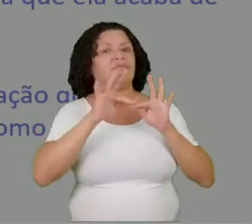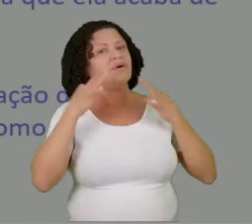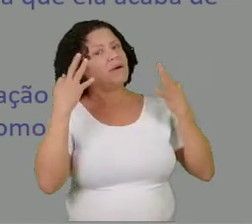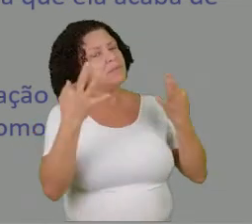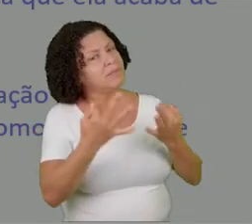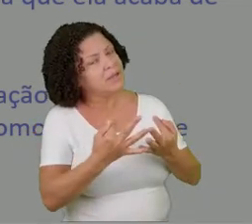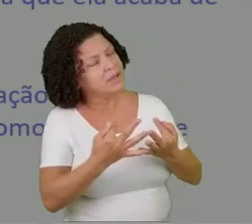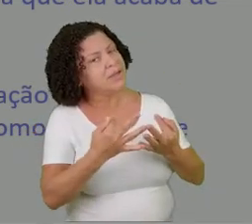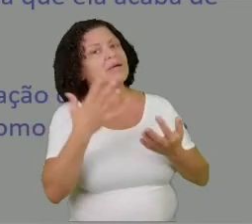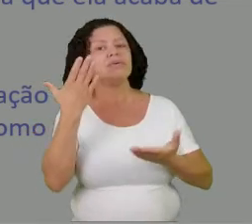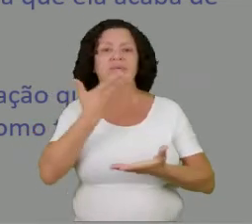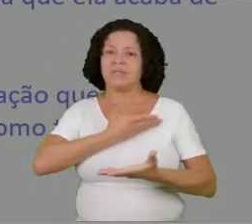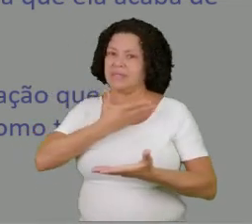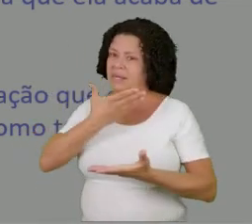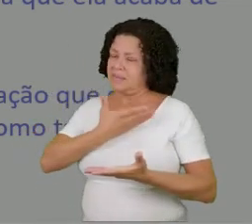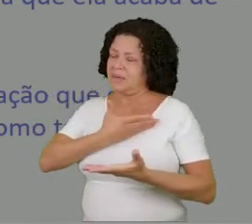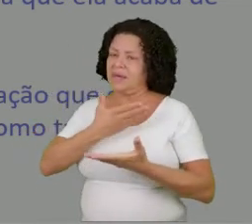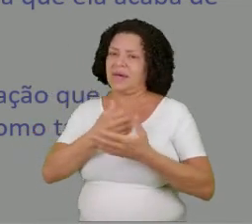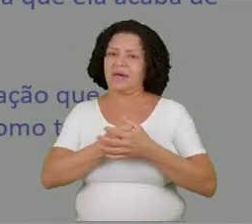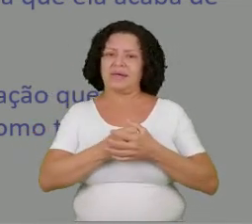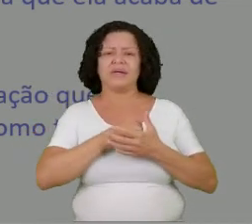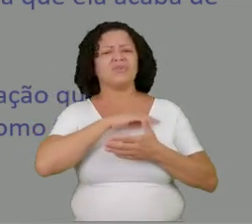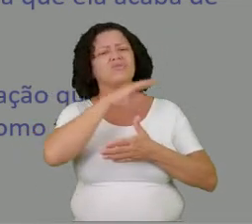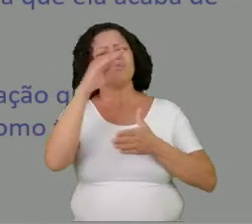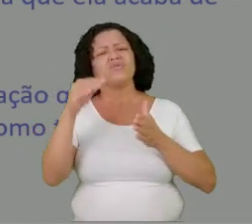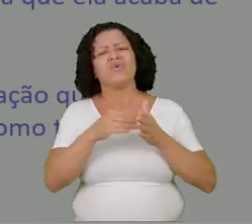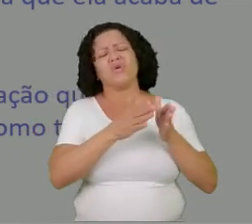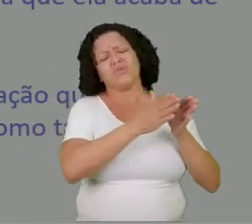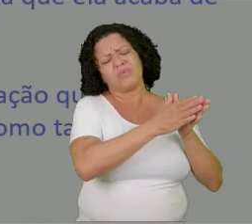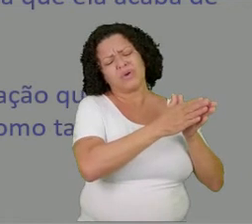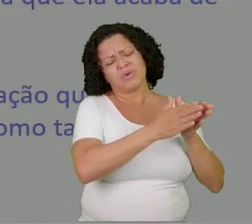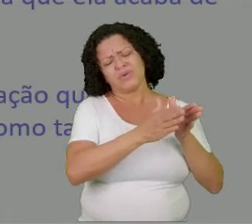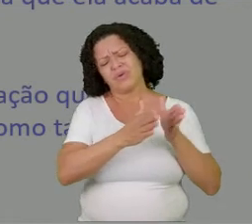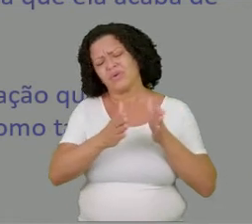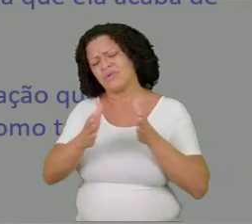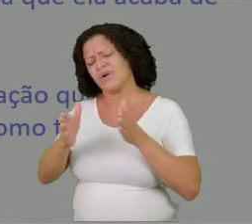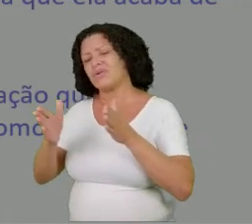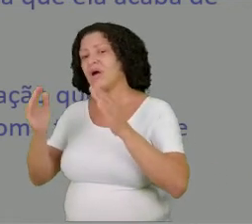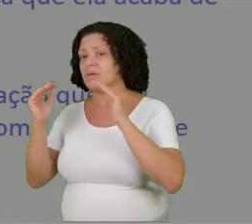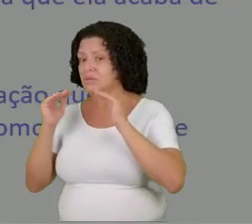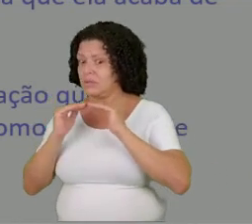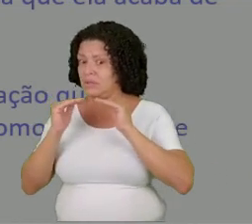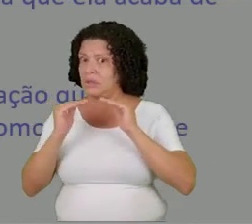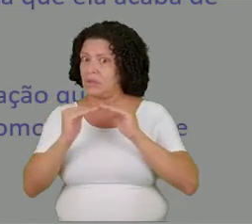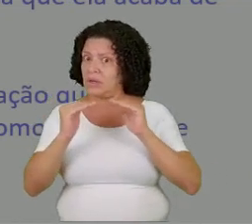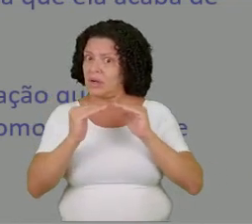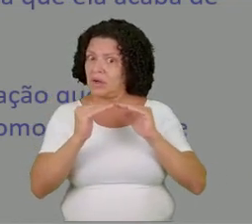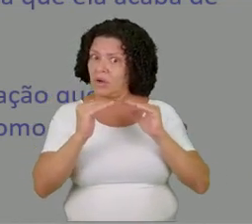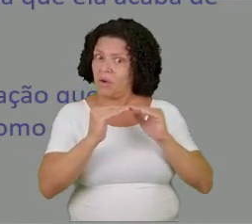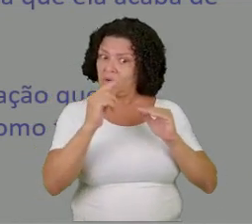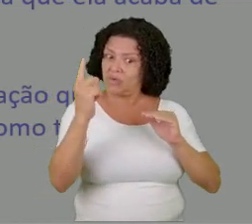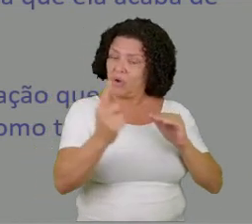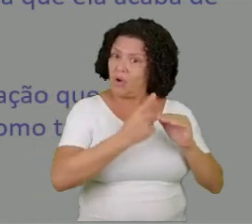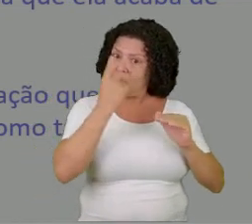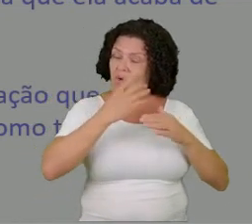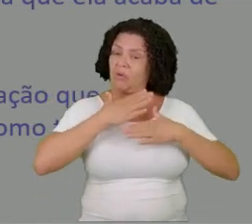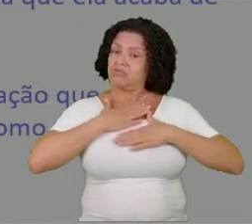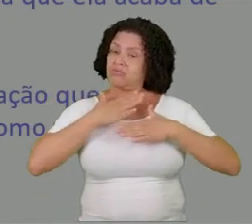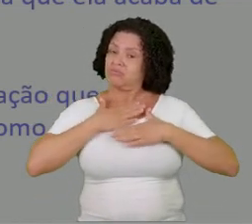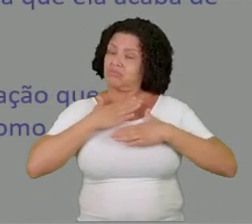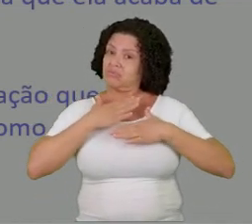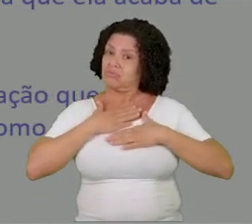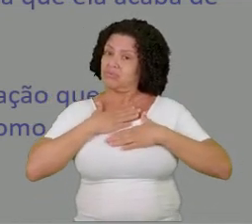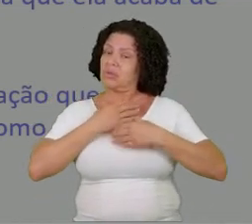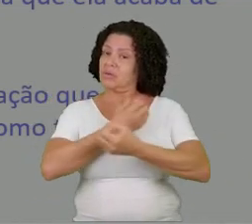encarnada, a gente vai se lembrando dos nossos familiares, dos nossos amigos, né? Tudo num processo lento, de acordo com